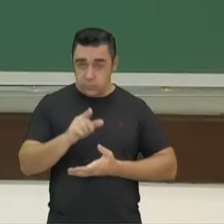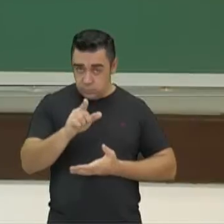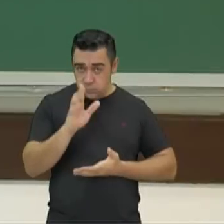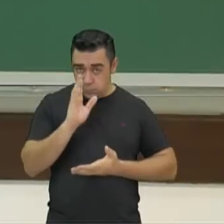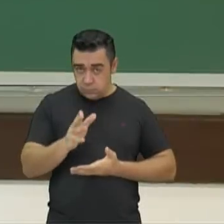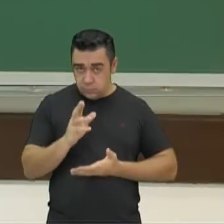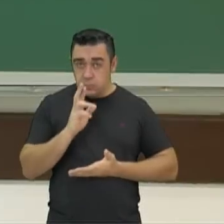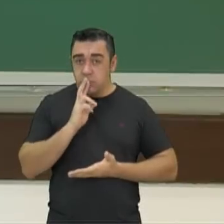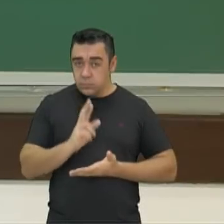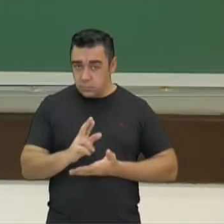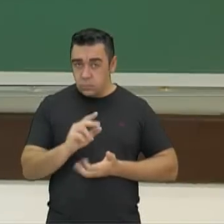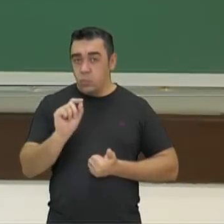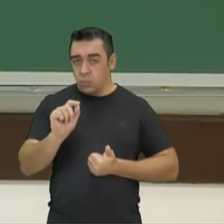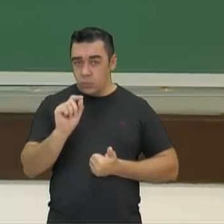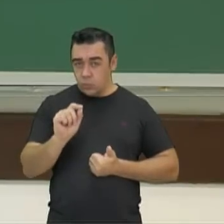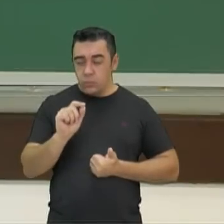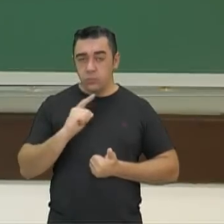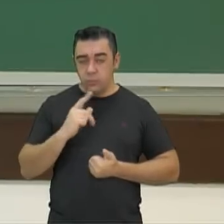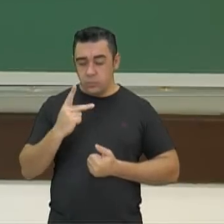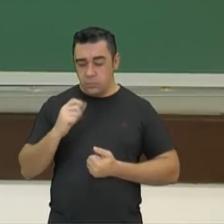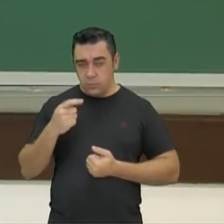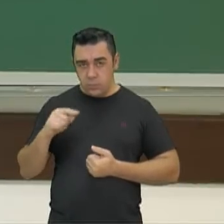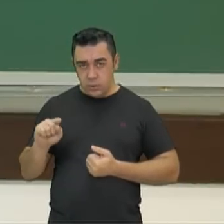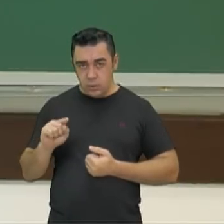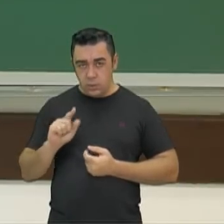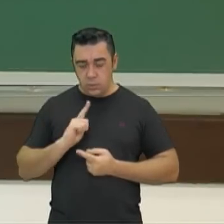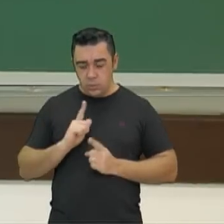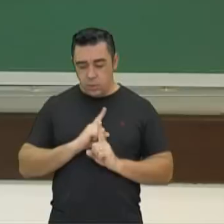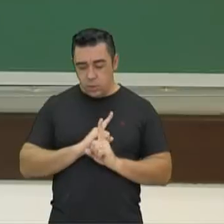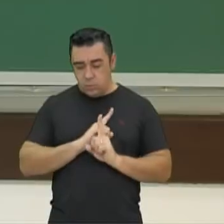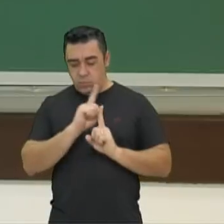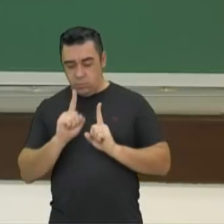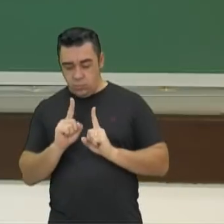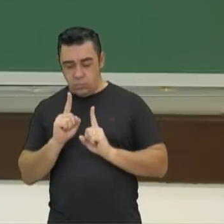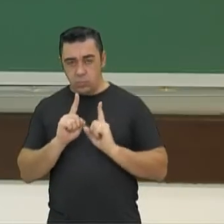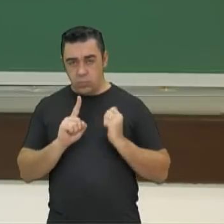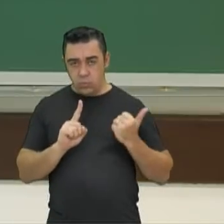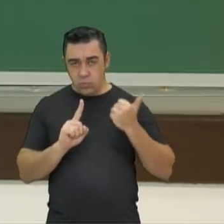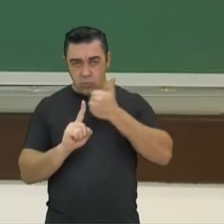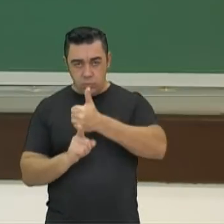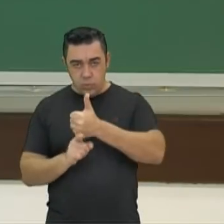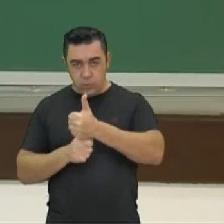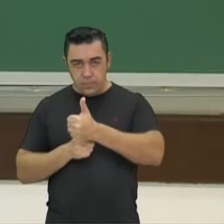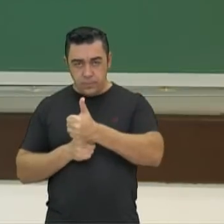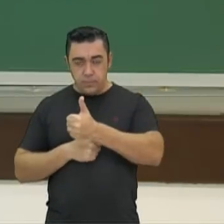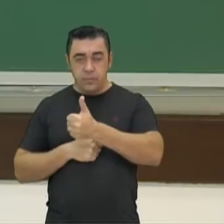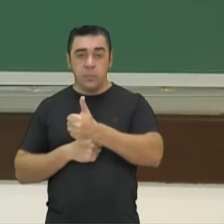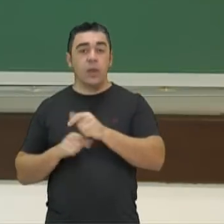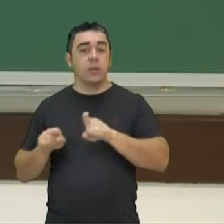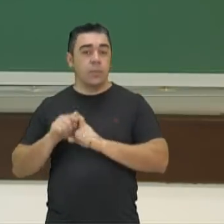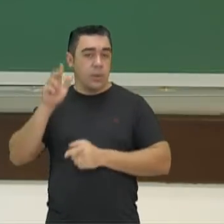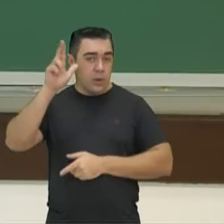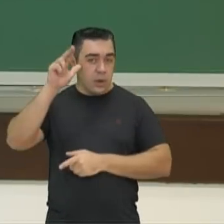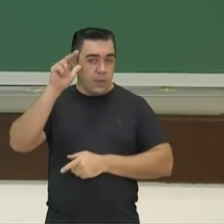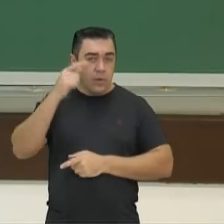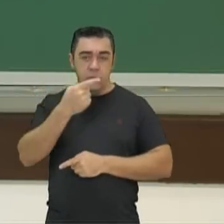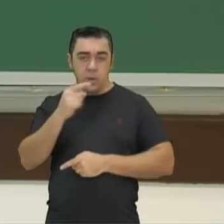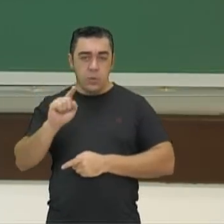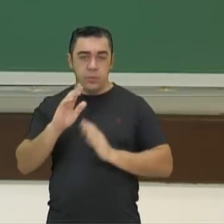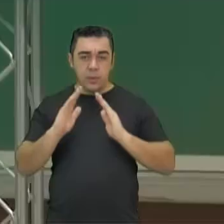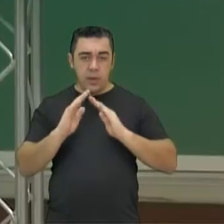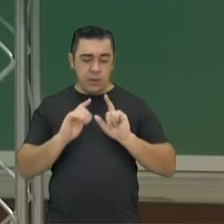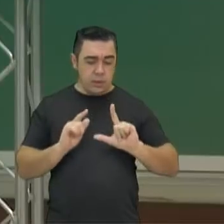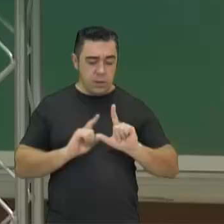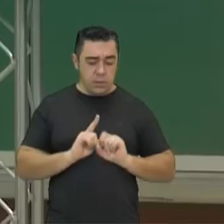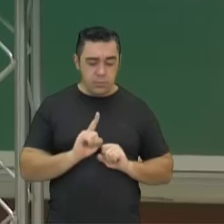você colocou aí que o peão captura na diagonal e o cavalo só captura na última casinha do L, você